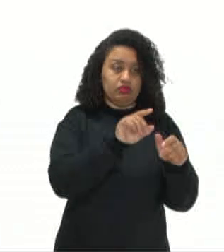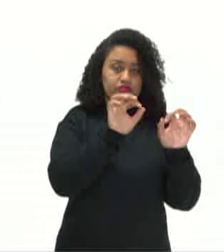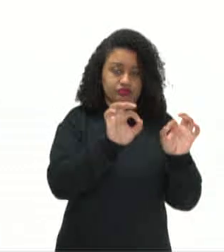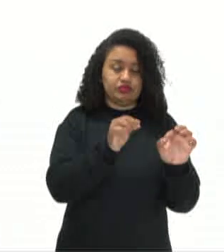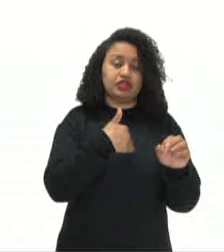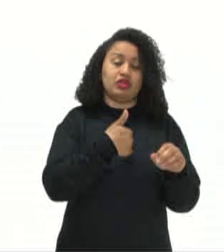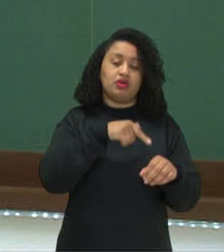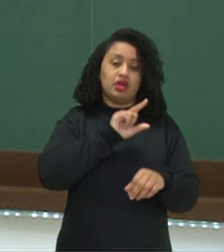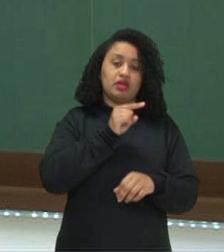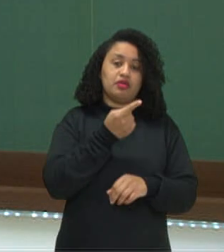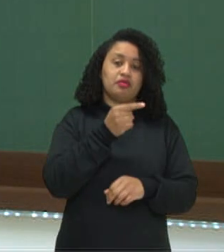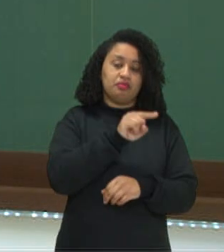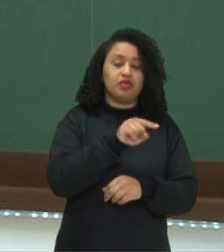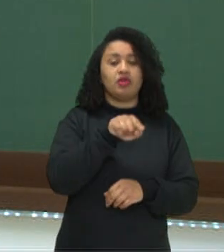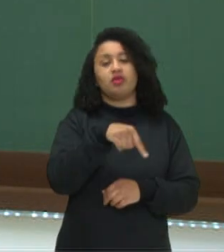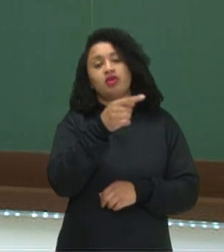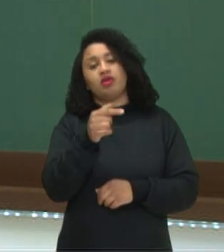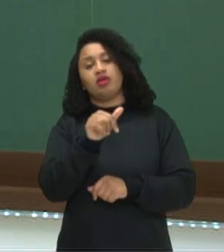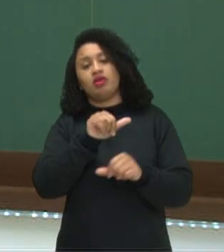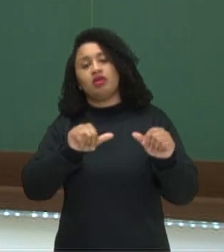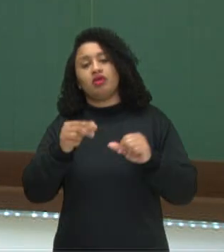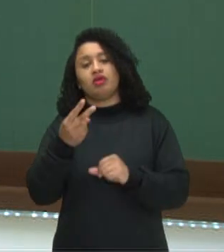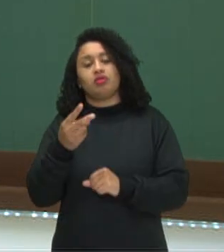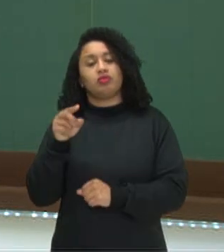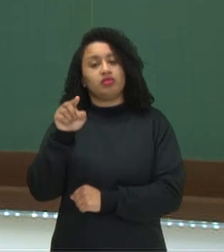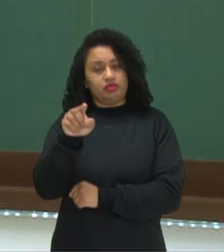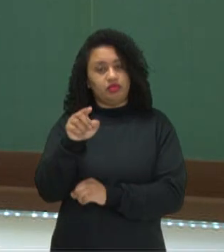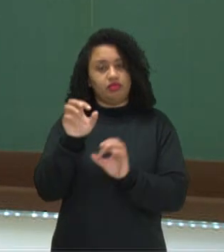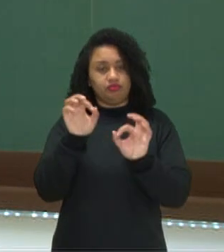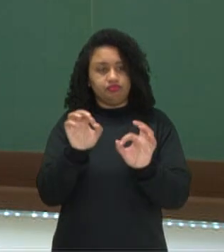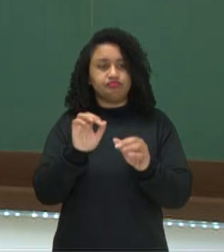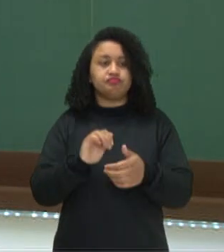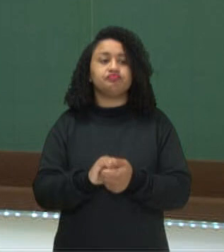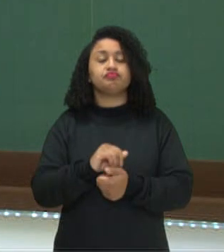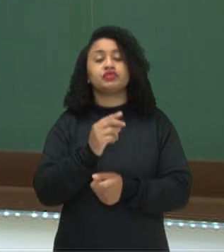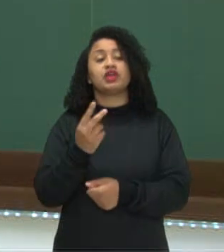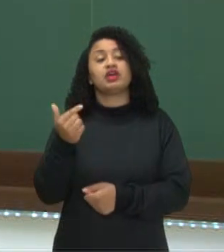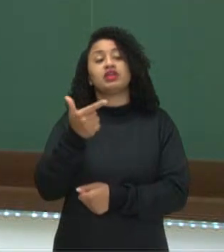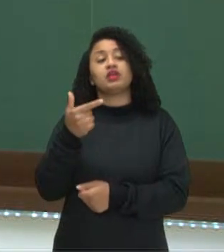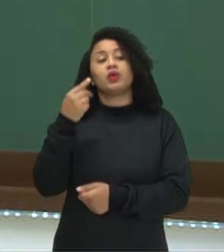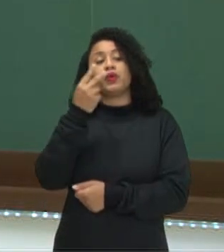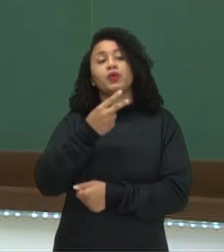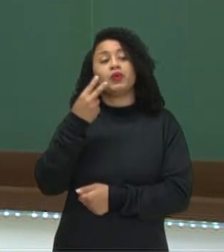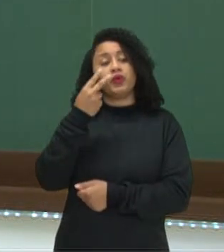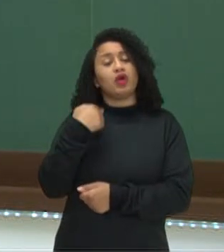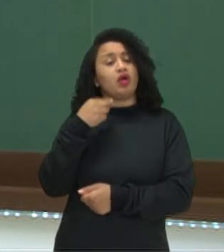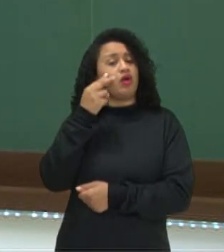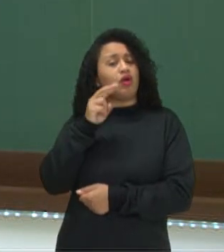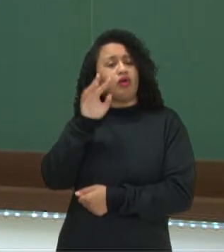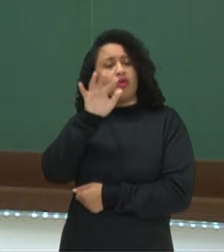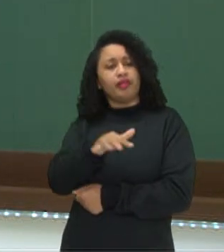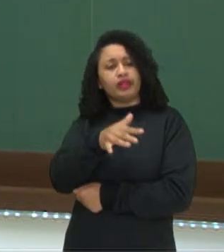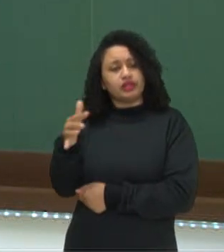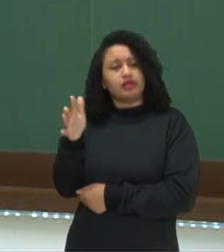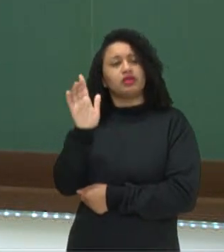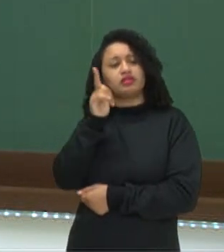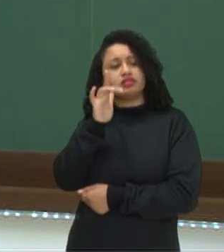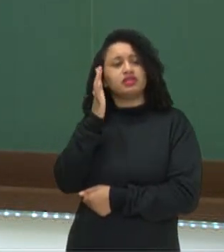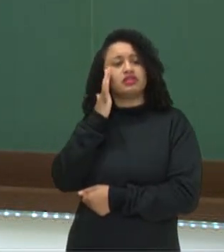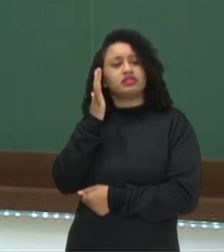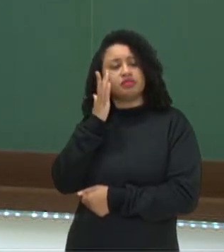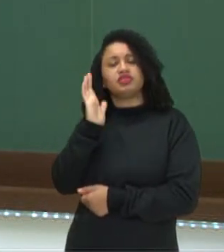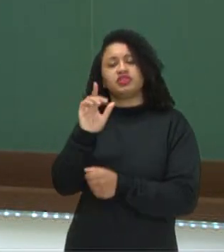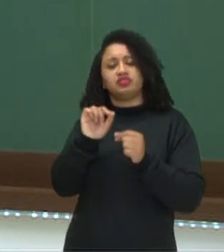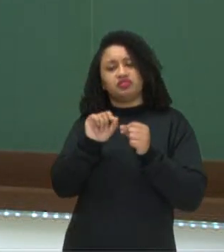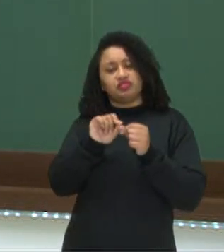era 1000 e foi para 2000. E na segunda hora? Basta olhar aqui para a nossa tabela, a gente já